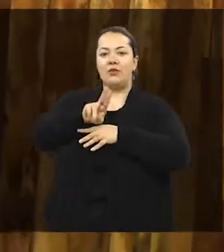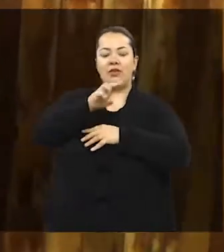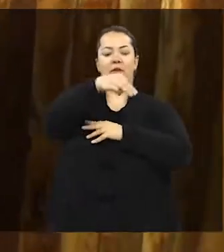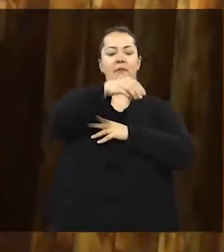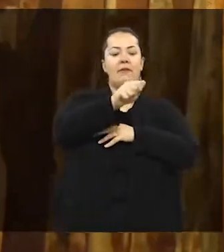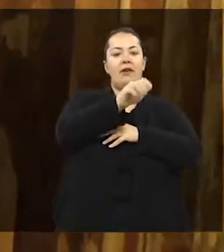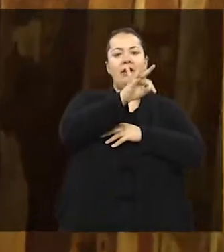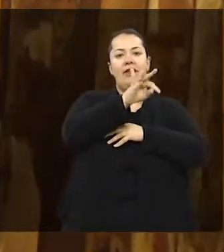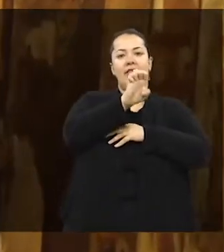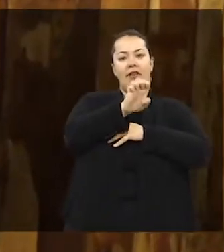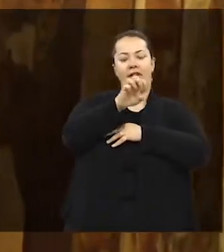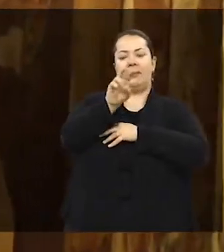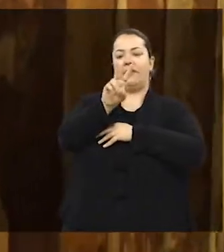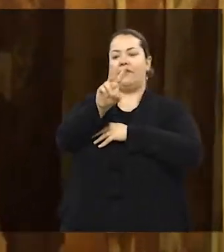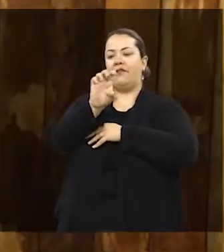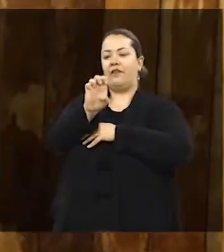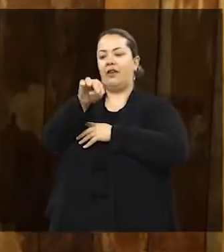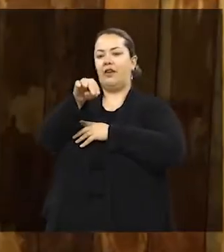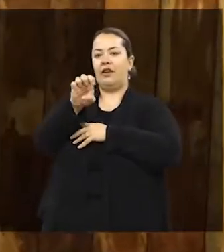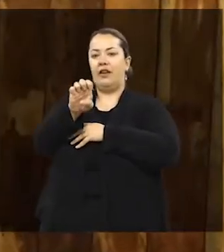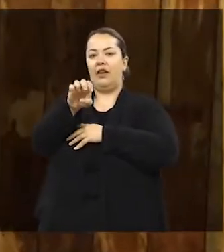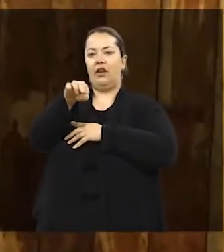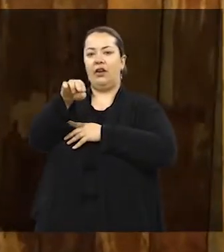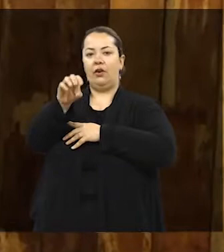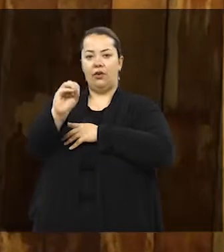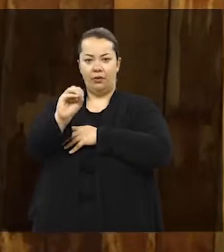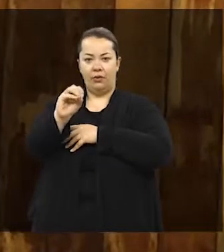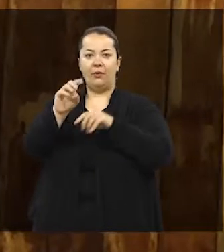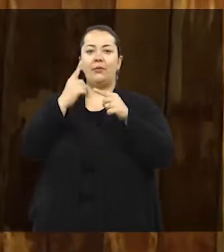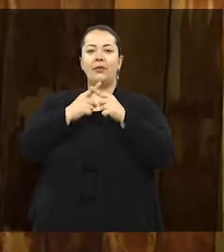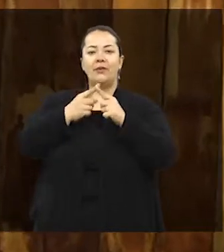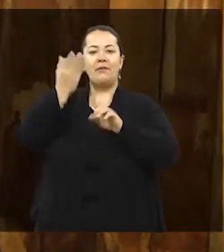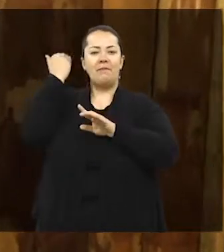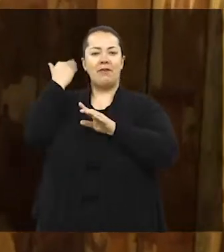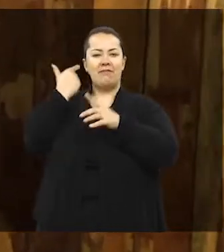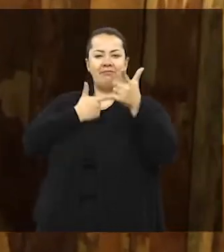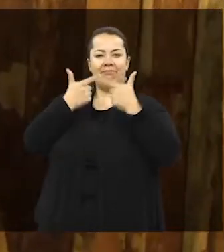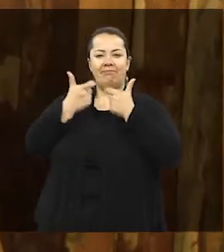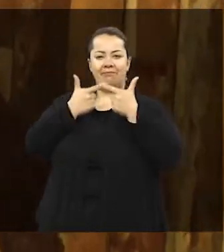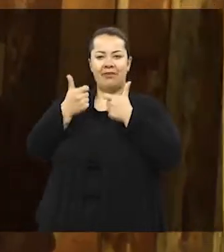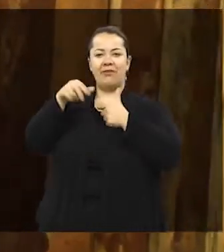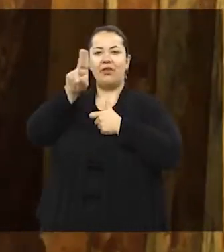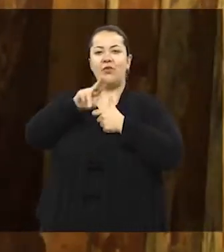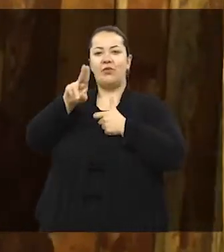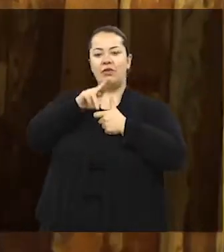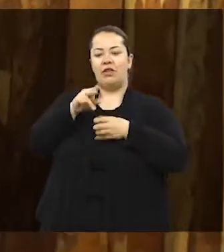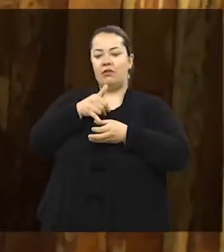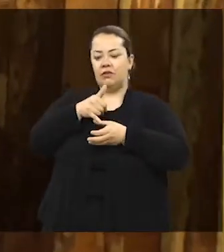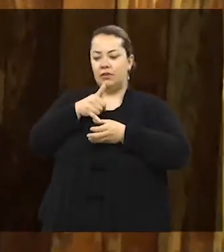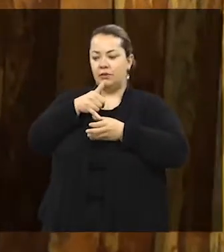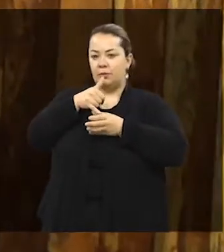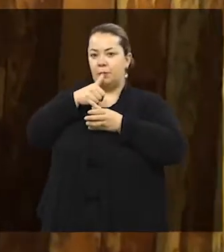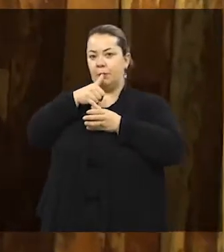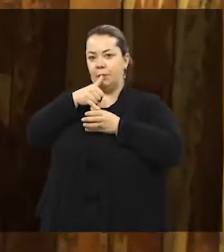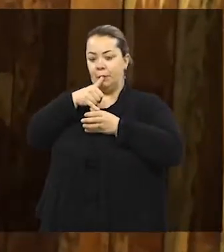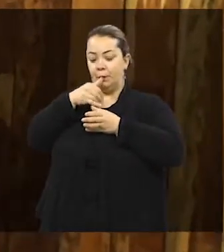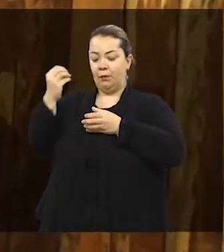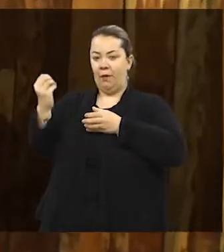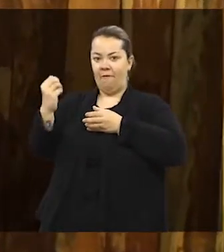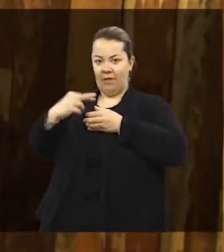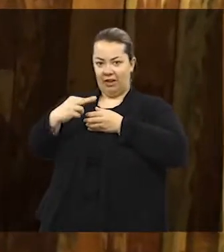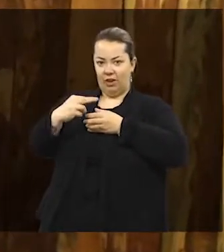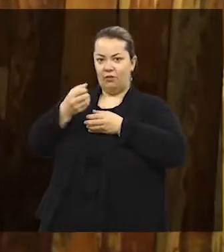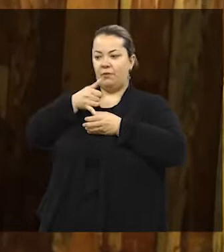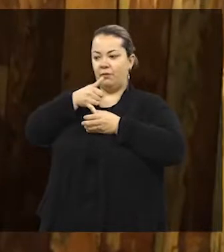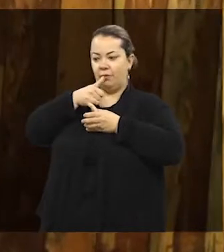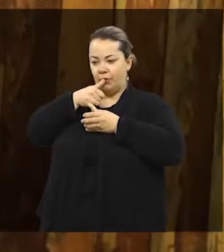os pedaços maiores da erva. O primeiro mate pode ser chamado também de mate do veneno, pois